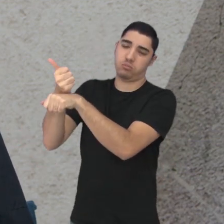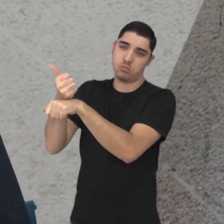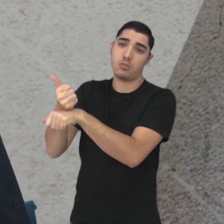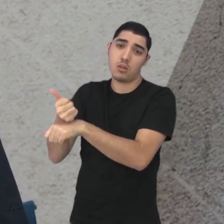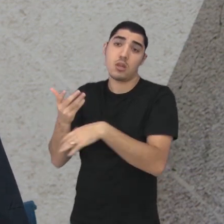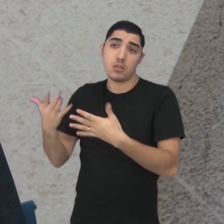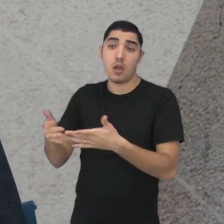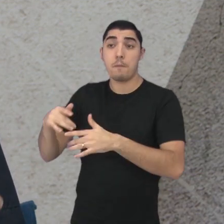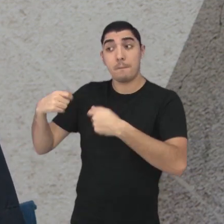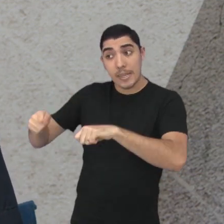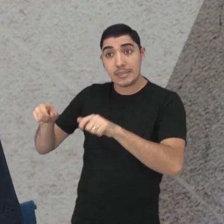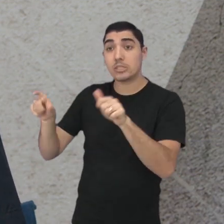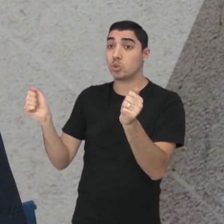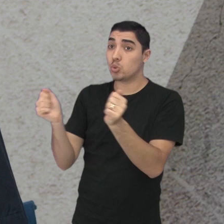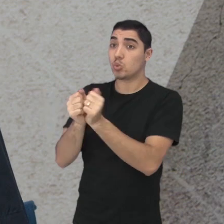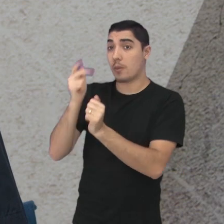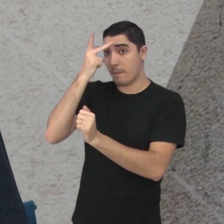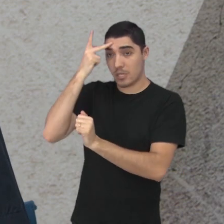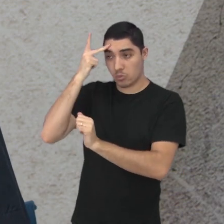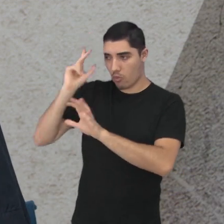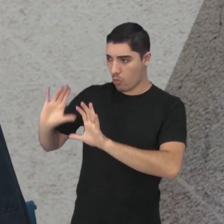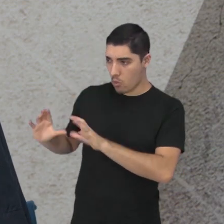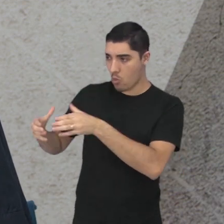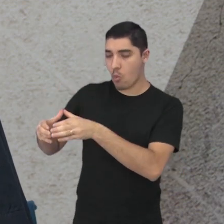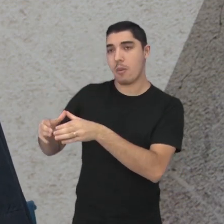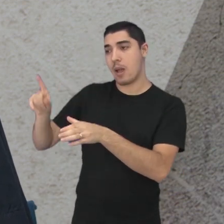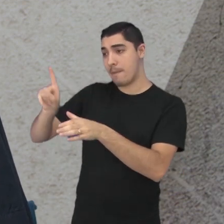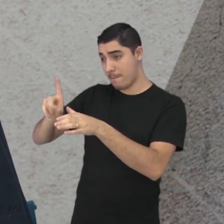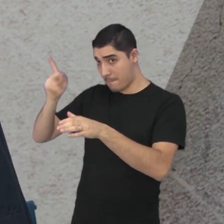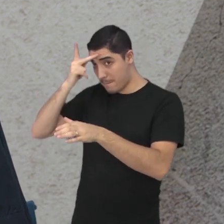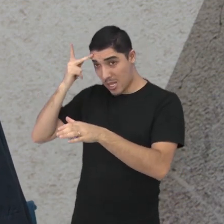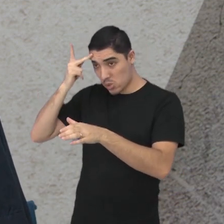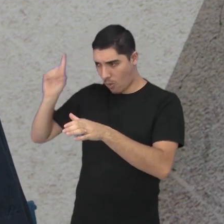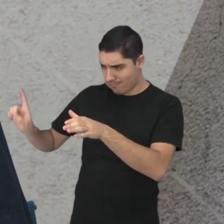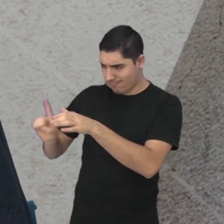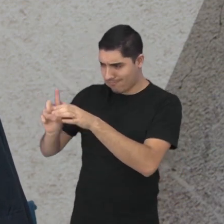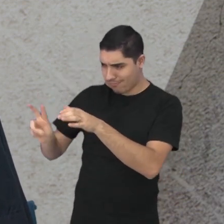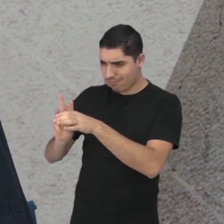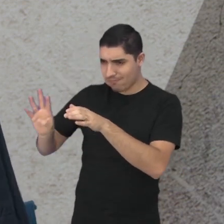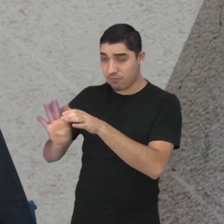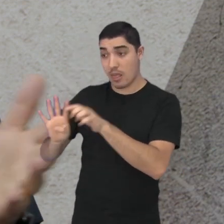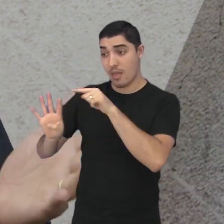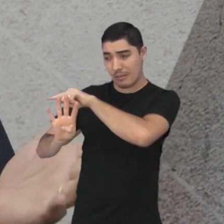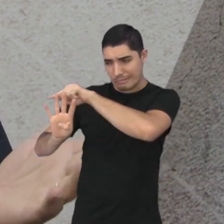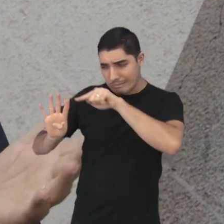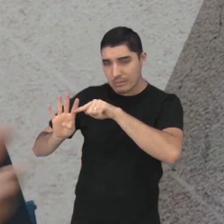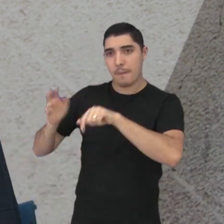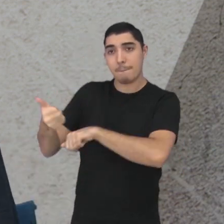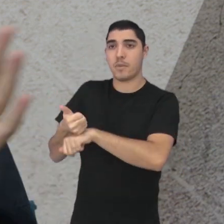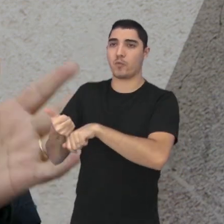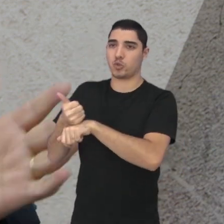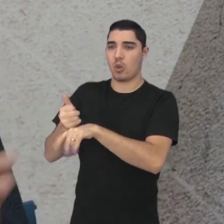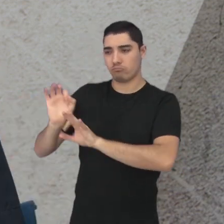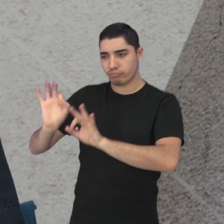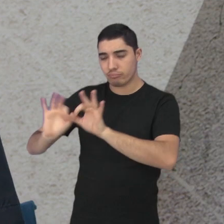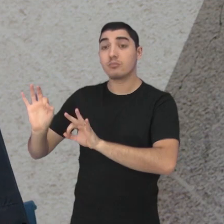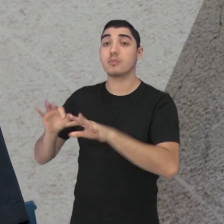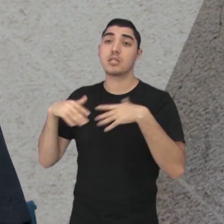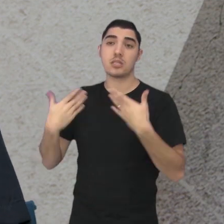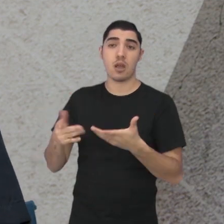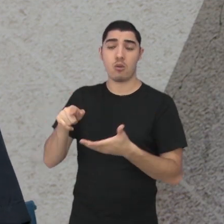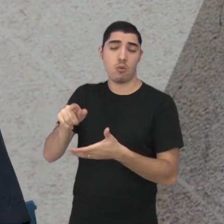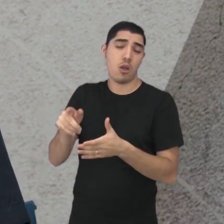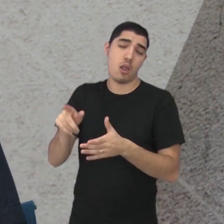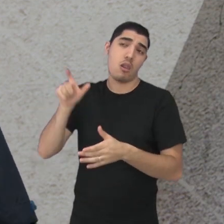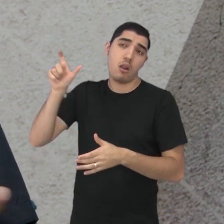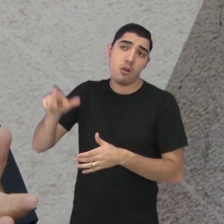se necessitando de uma equipe, com vários profissionais envolvidos trabalhando para o desenvolvimento do jogo. Mas o desenvolvimento de jogos geralmente é isso, é